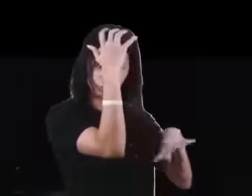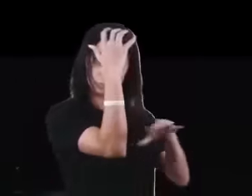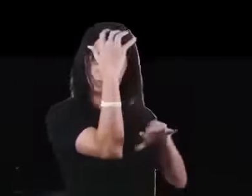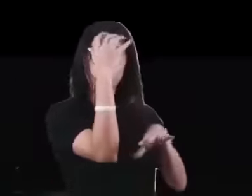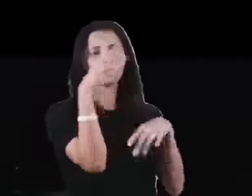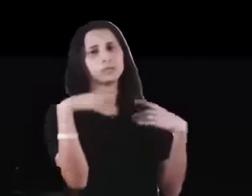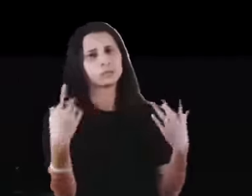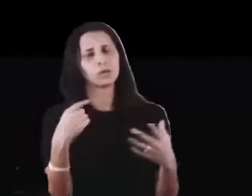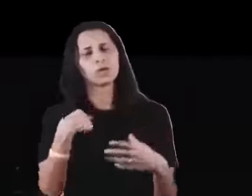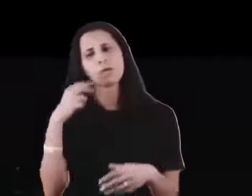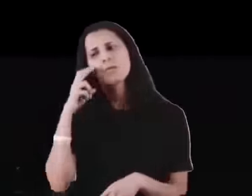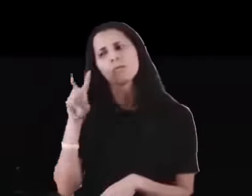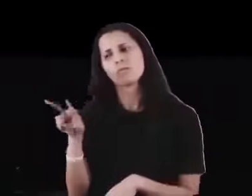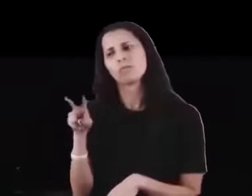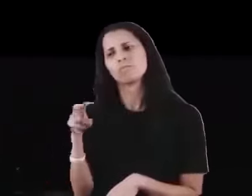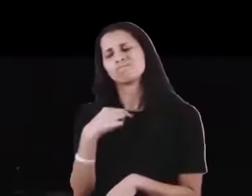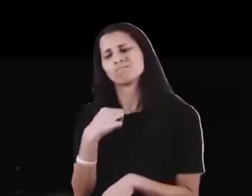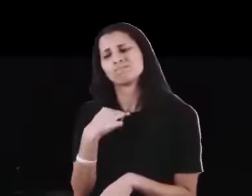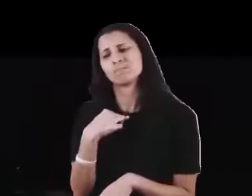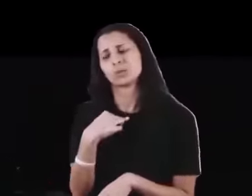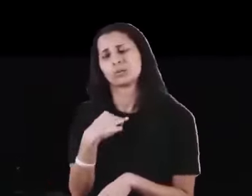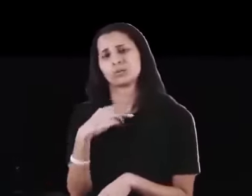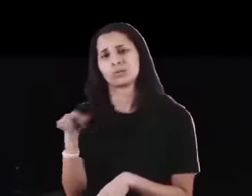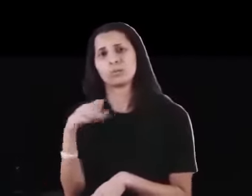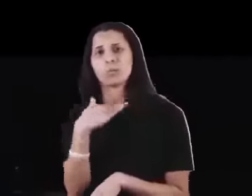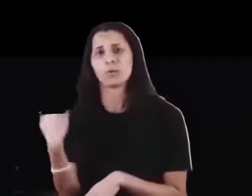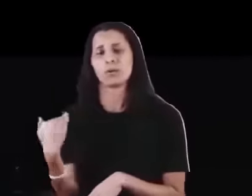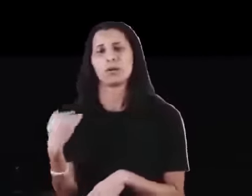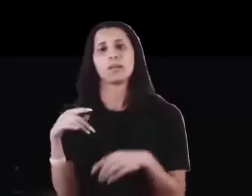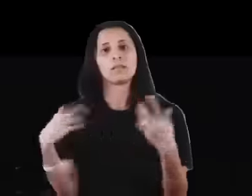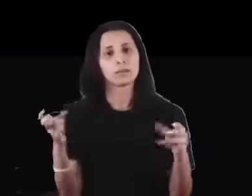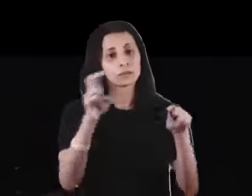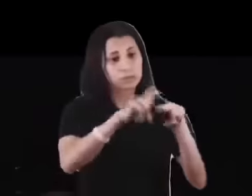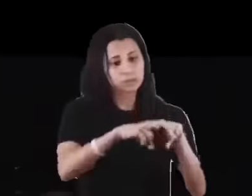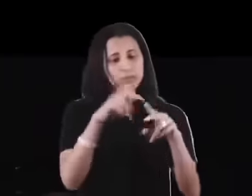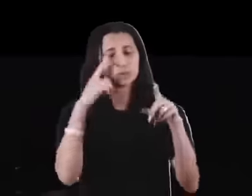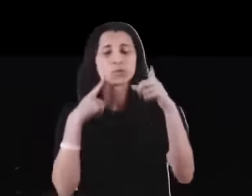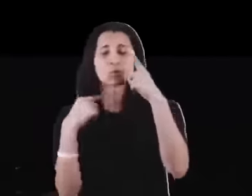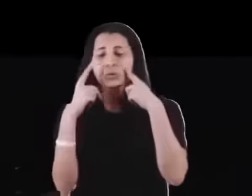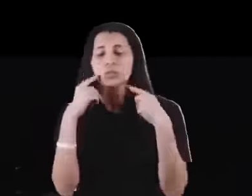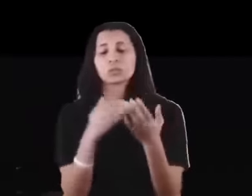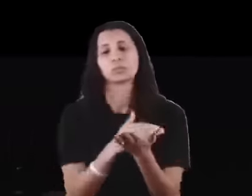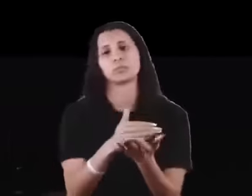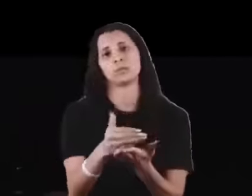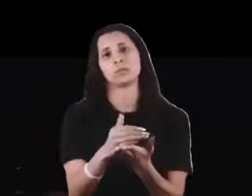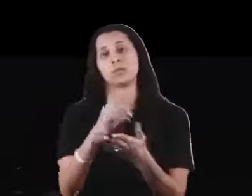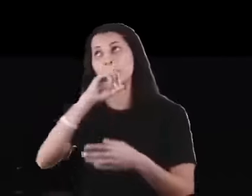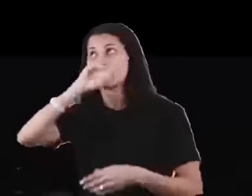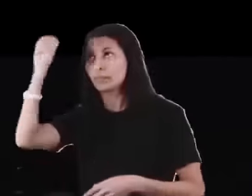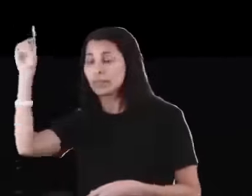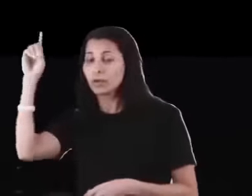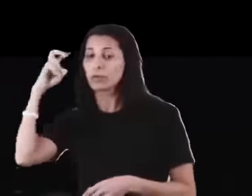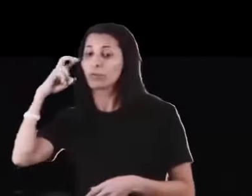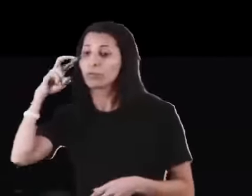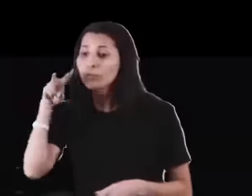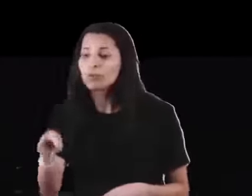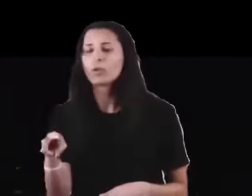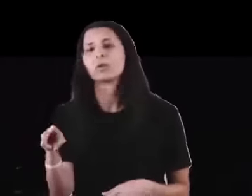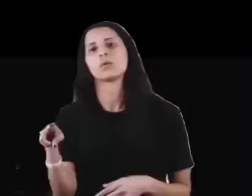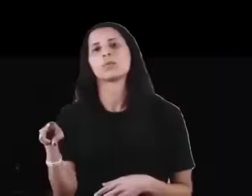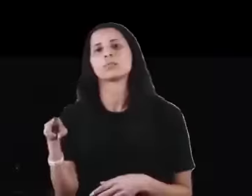posso ver o menino morrer sentado ali perto começou a chorar e Deus ouviu o choro do menino